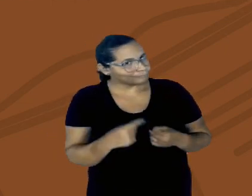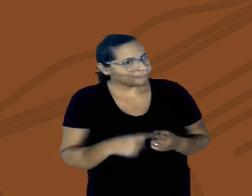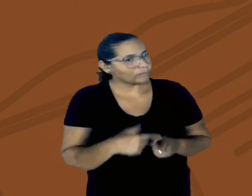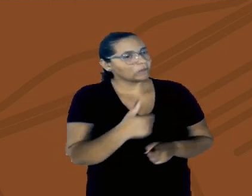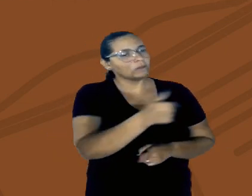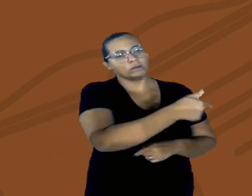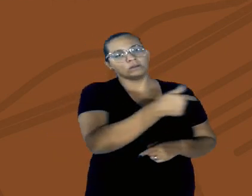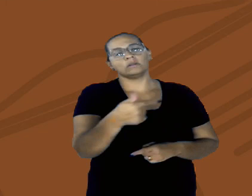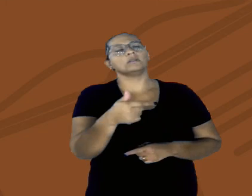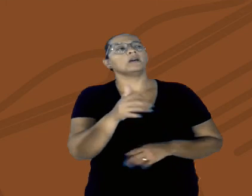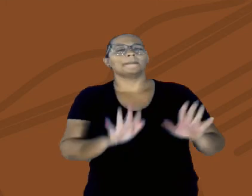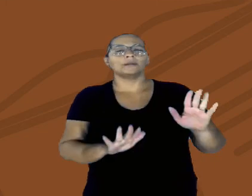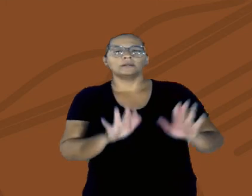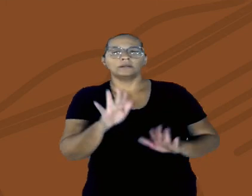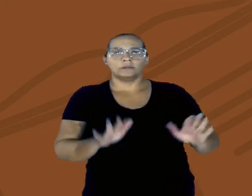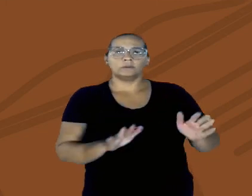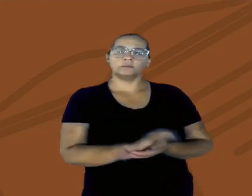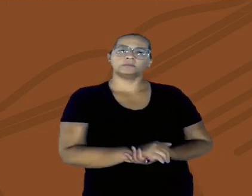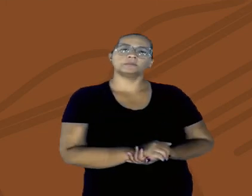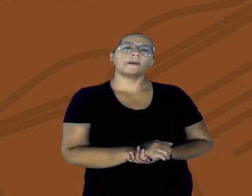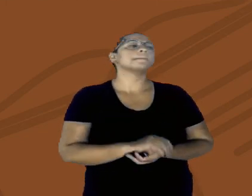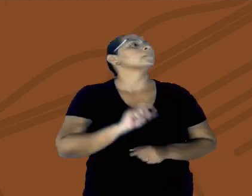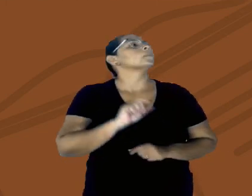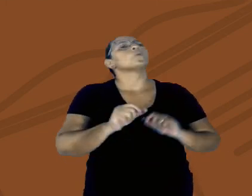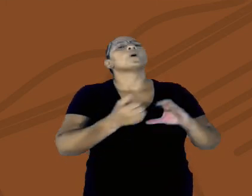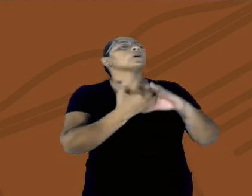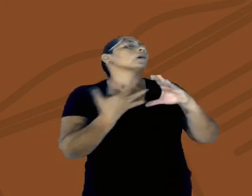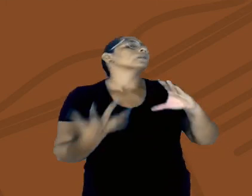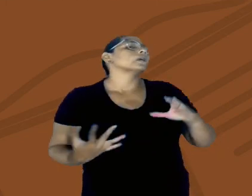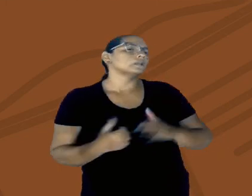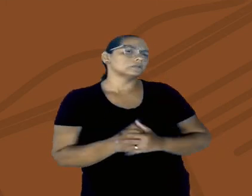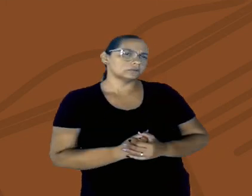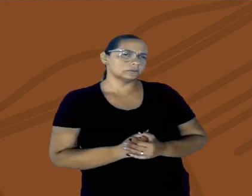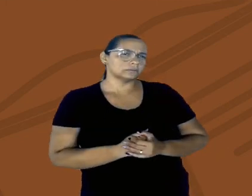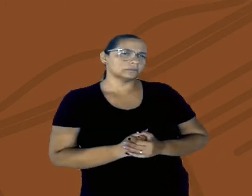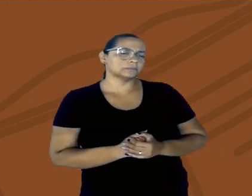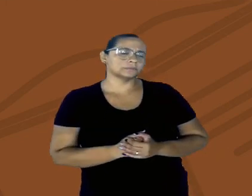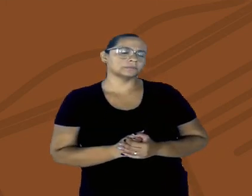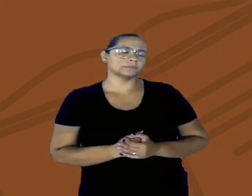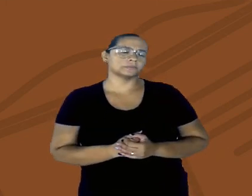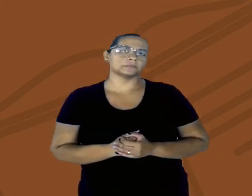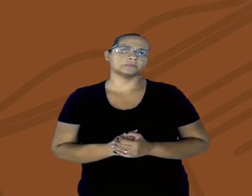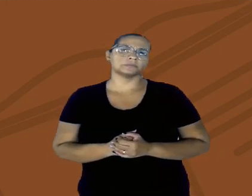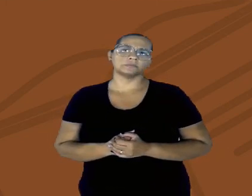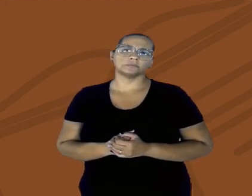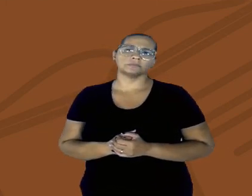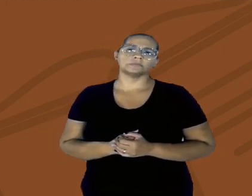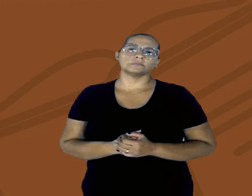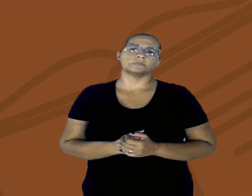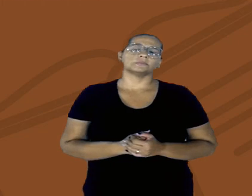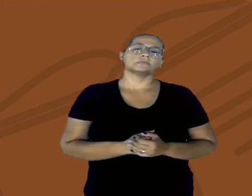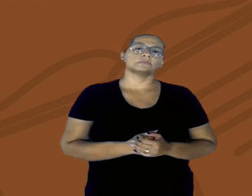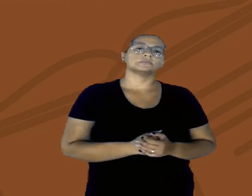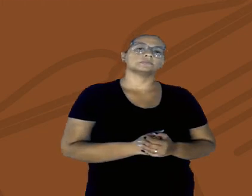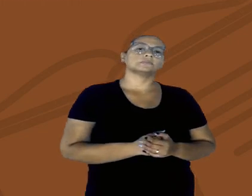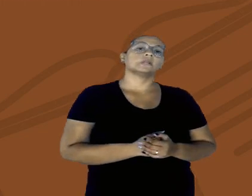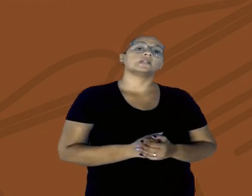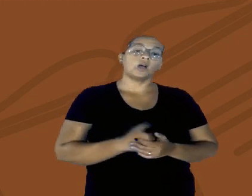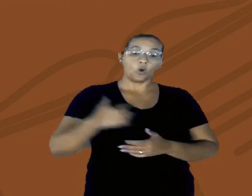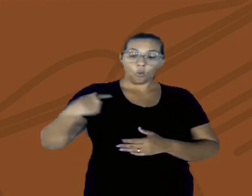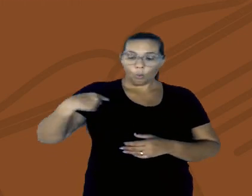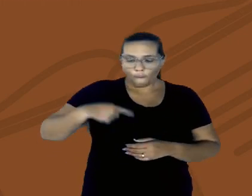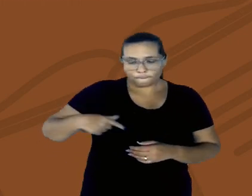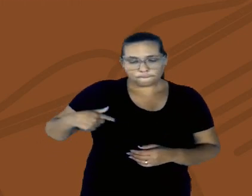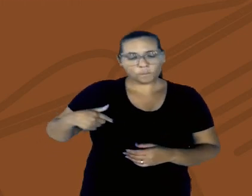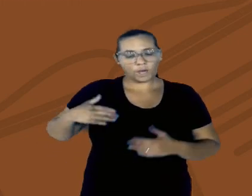anos. Professor, quais são as características? Começa aí a aumentar o volume e o tamanho das